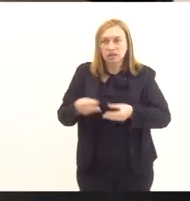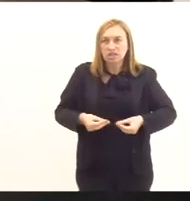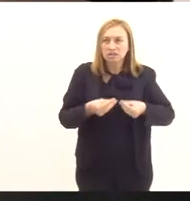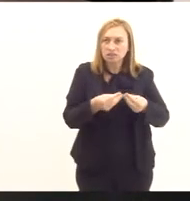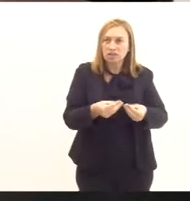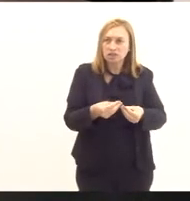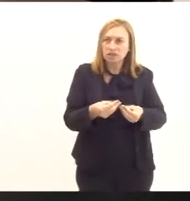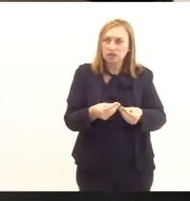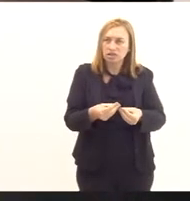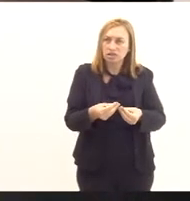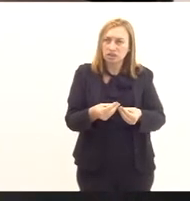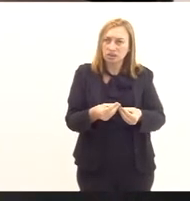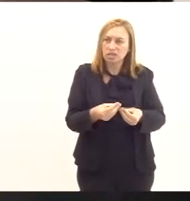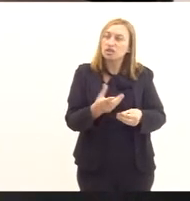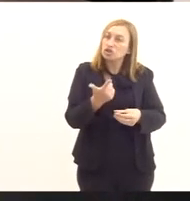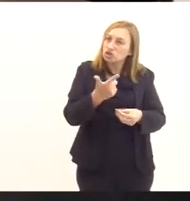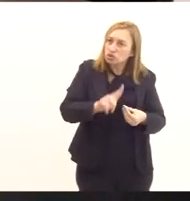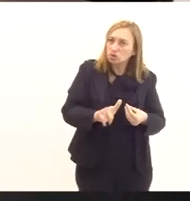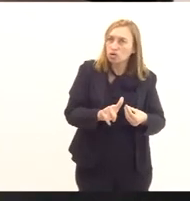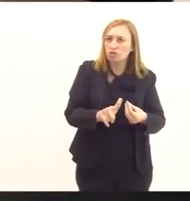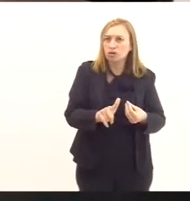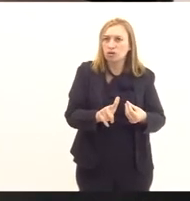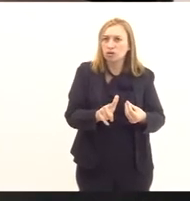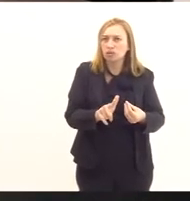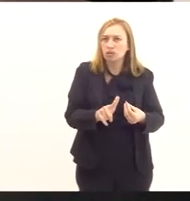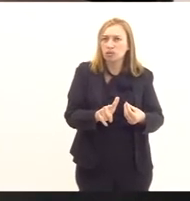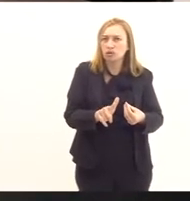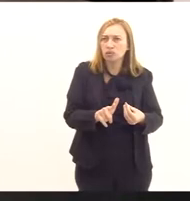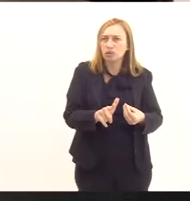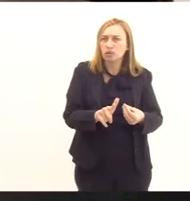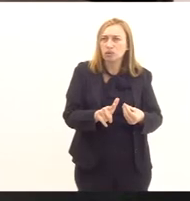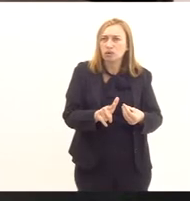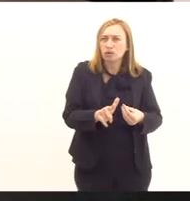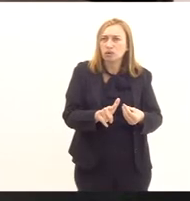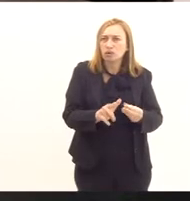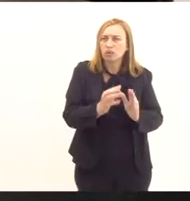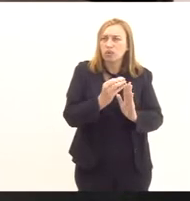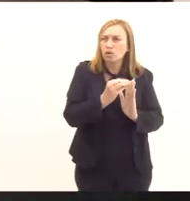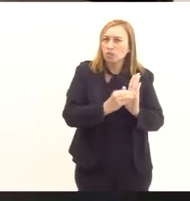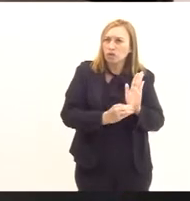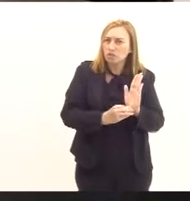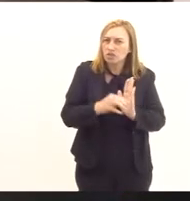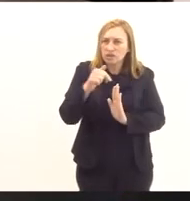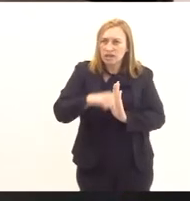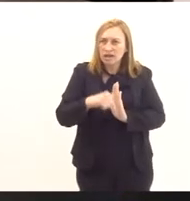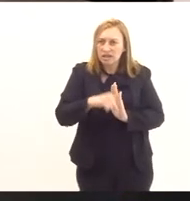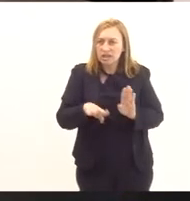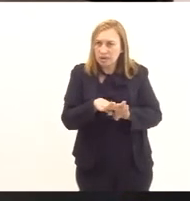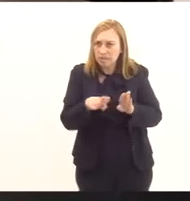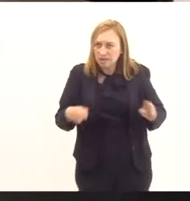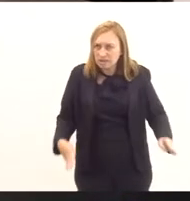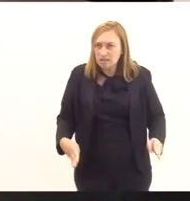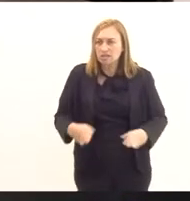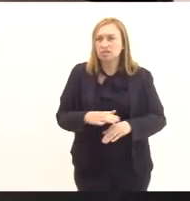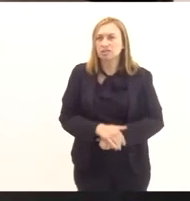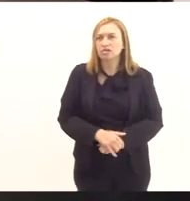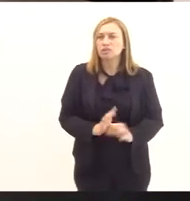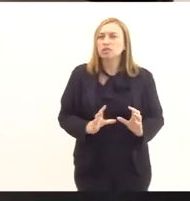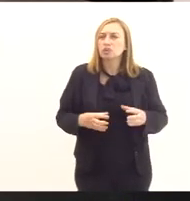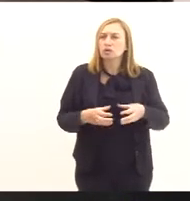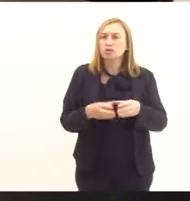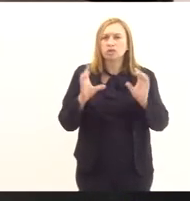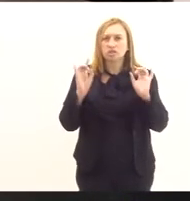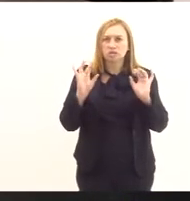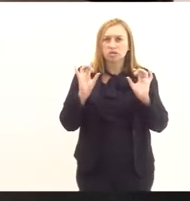mãos é mais uma vez a decisão aqui da mesa do